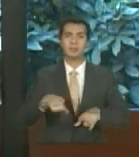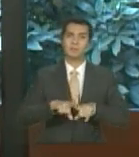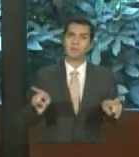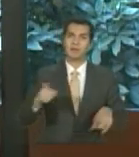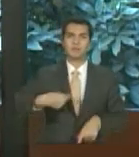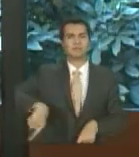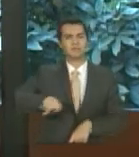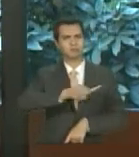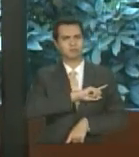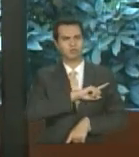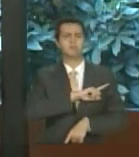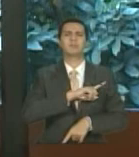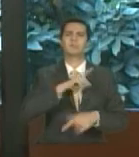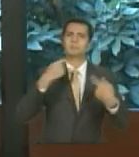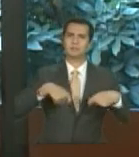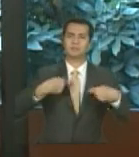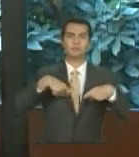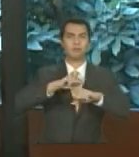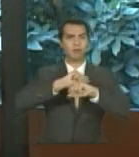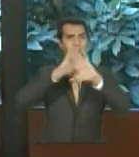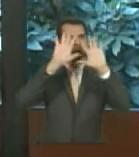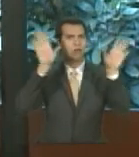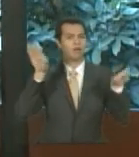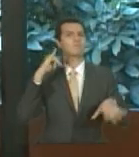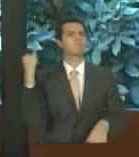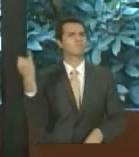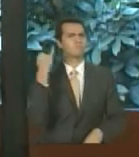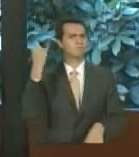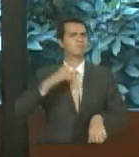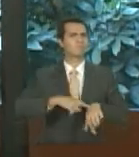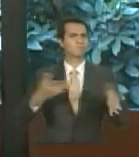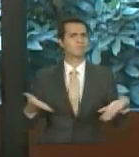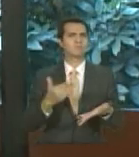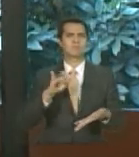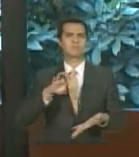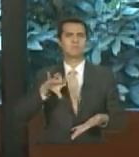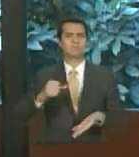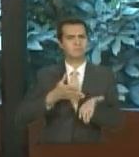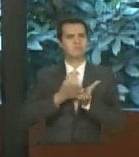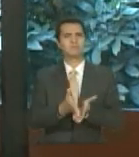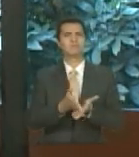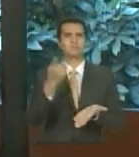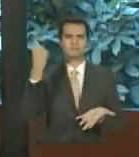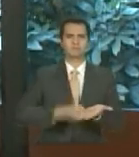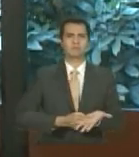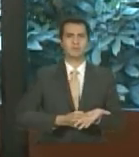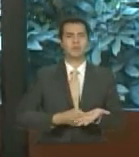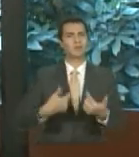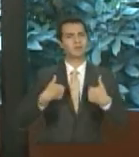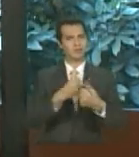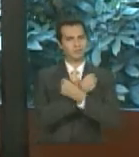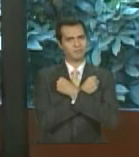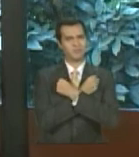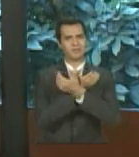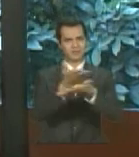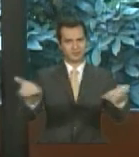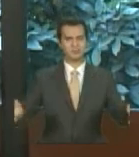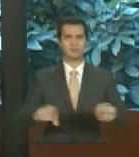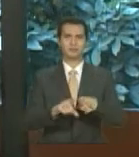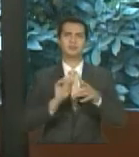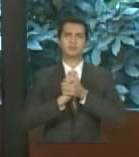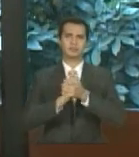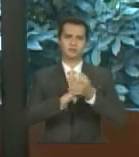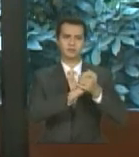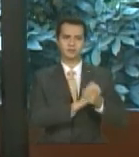claro a importância desse momento e nos comprometamos com tal. Quero deixar o meu abraço, os meus cumprimentos na pessoa da